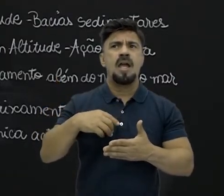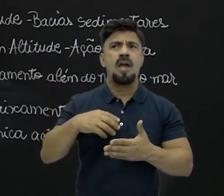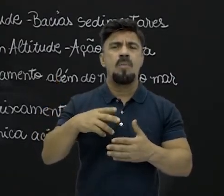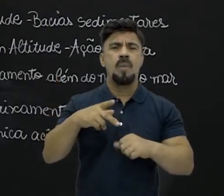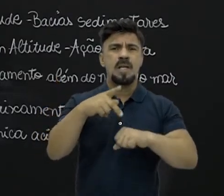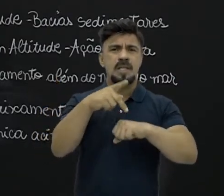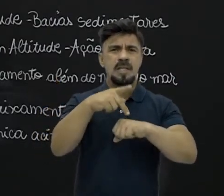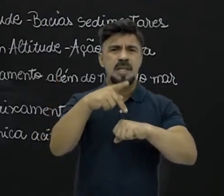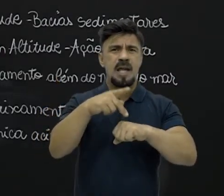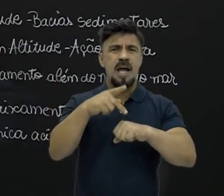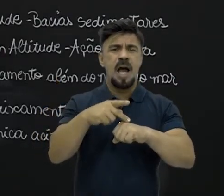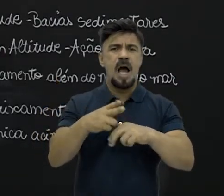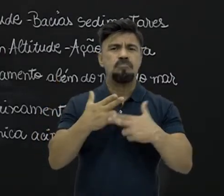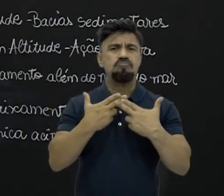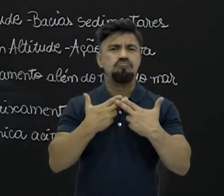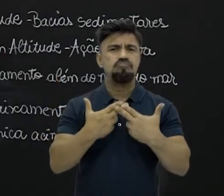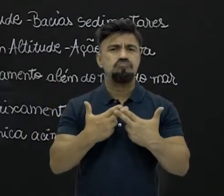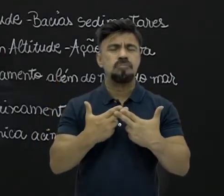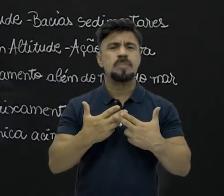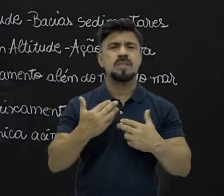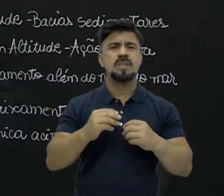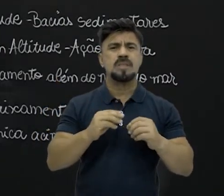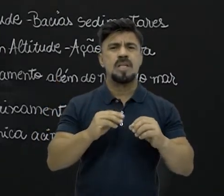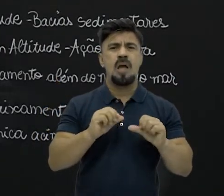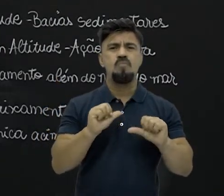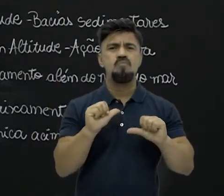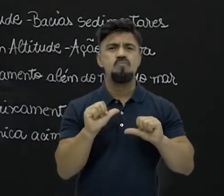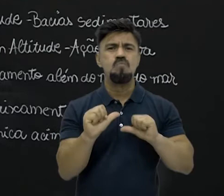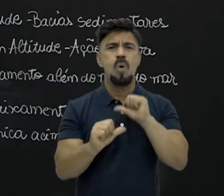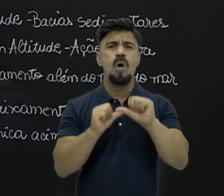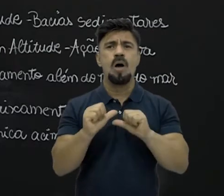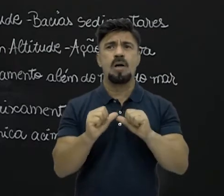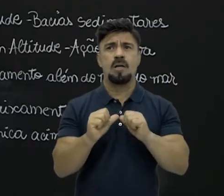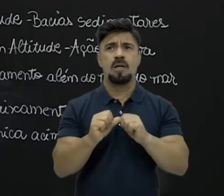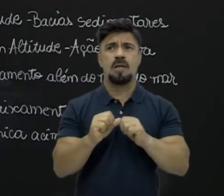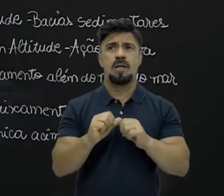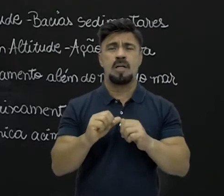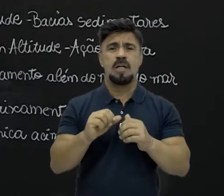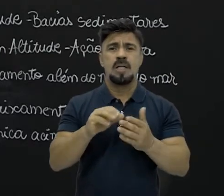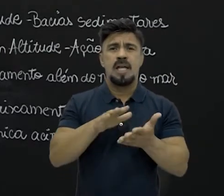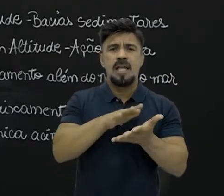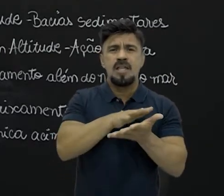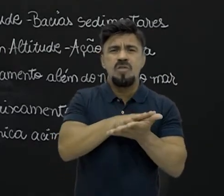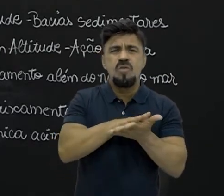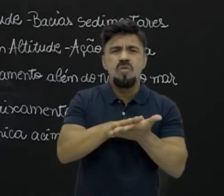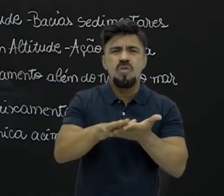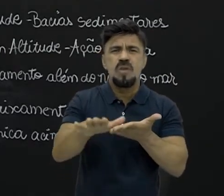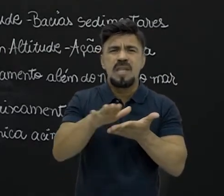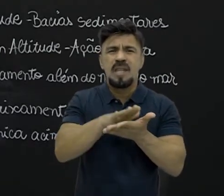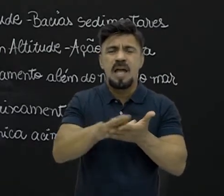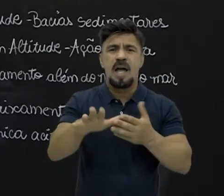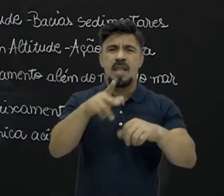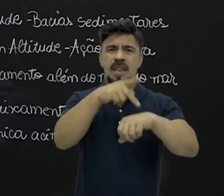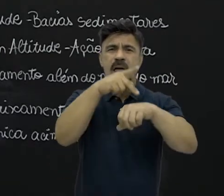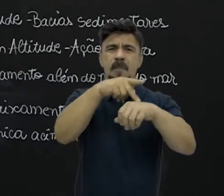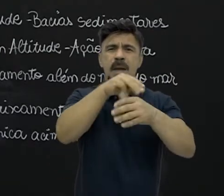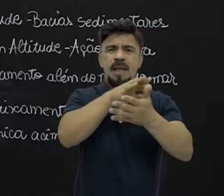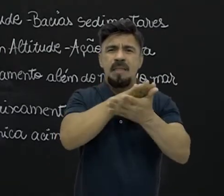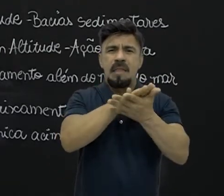aguentaram um processo de erosão. Não que ela não aconteceu uma erosão, um desgaste dessa rocha. Ela